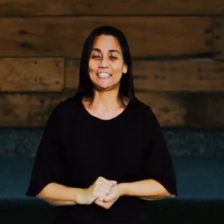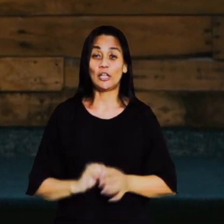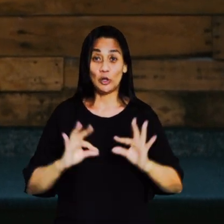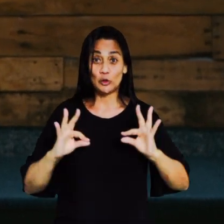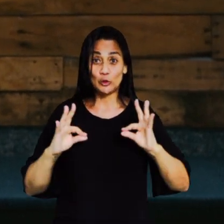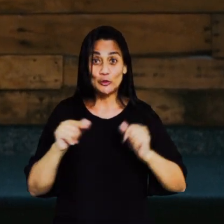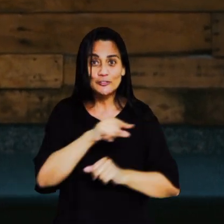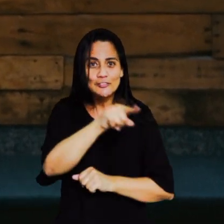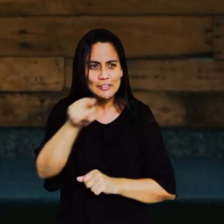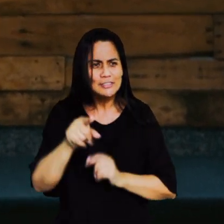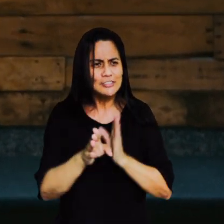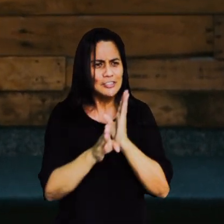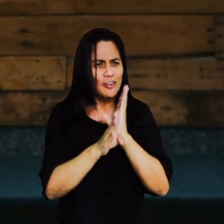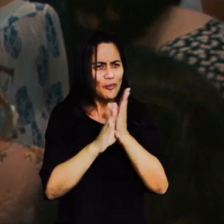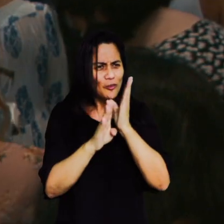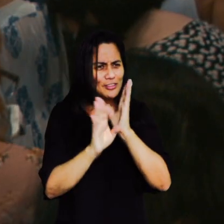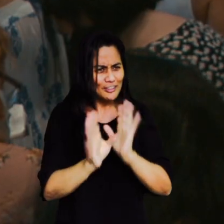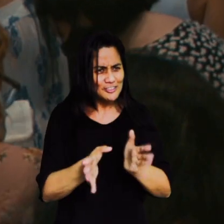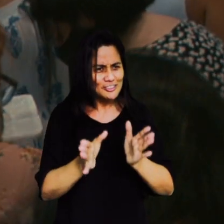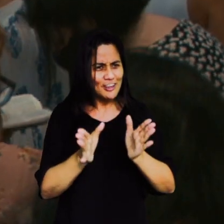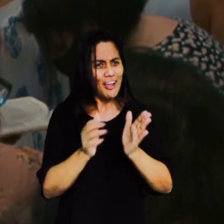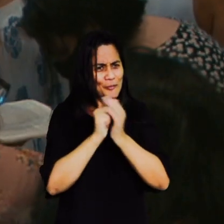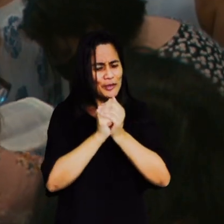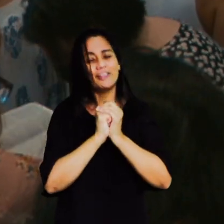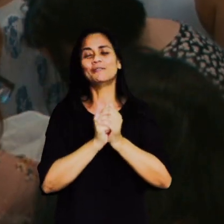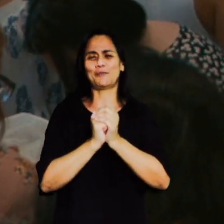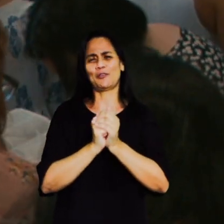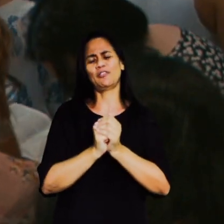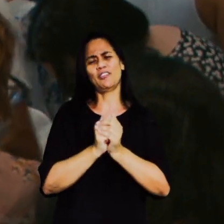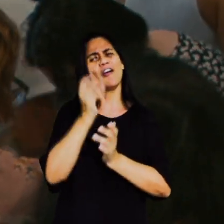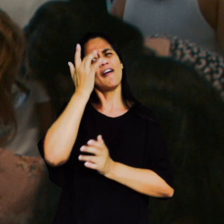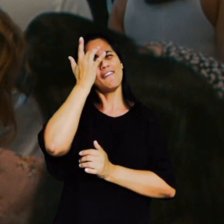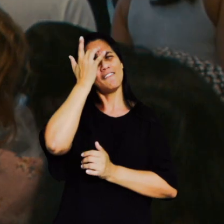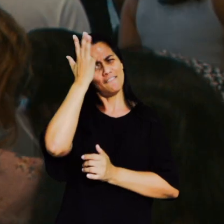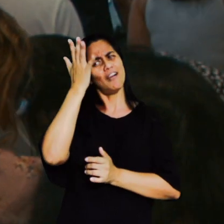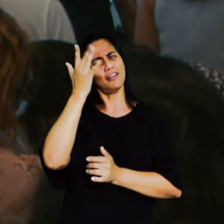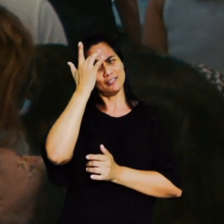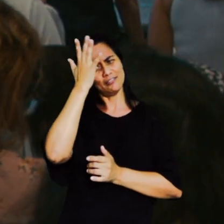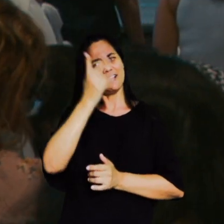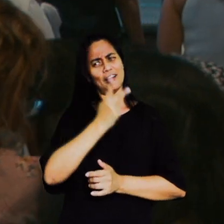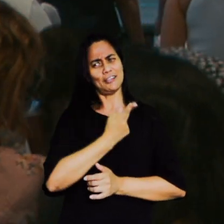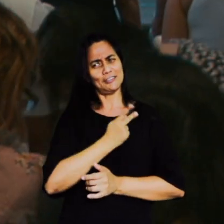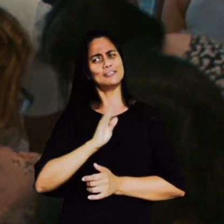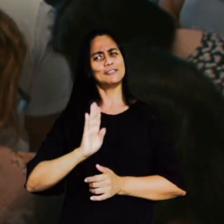Todos acharam, amém? Você deve achar muito fácil o livro de Hebreus.